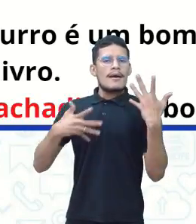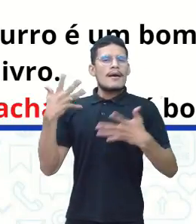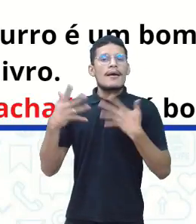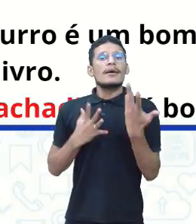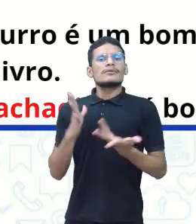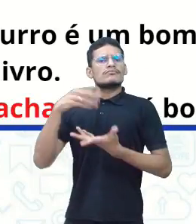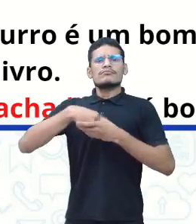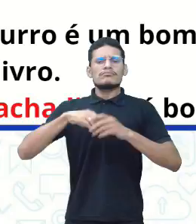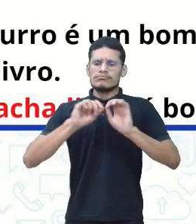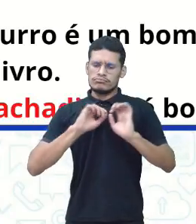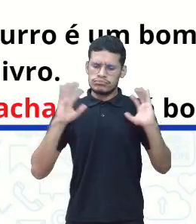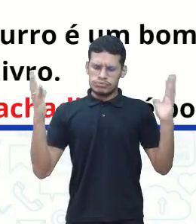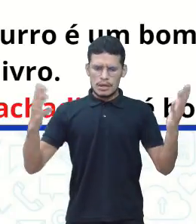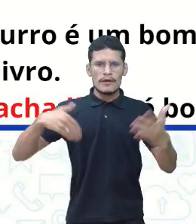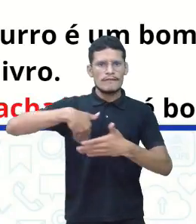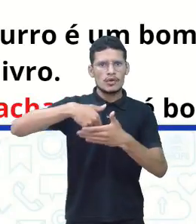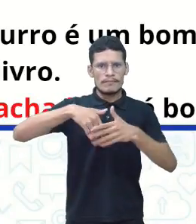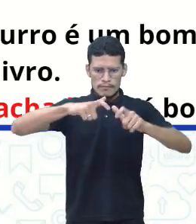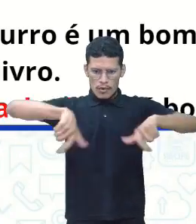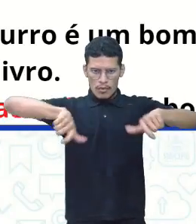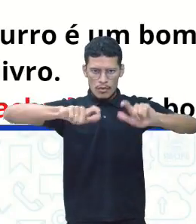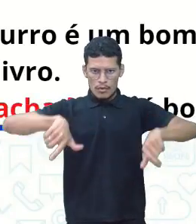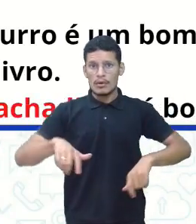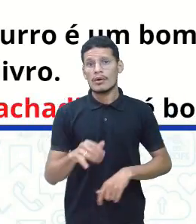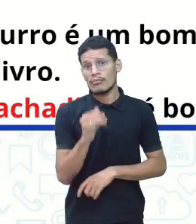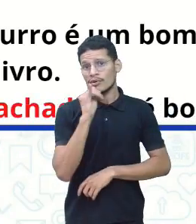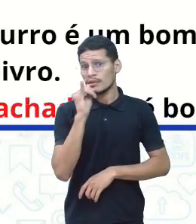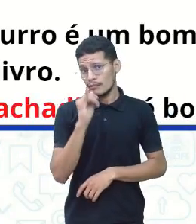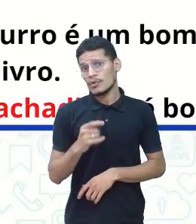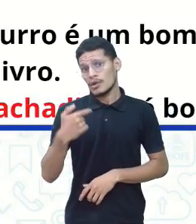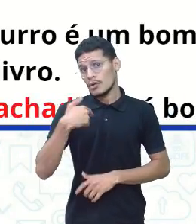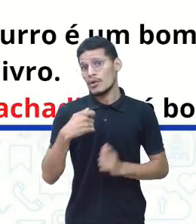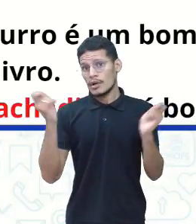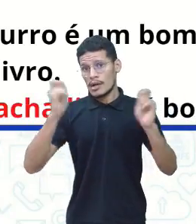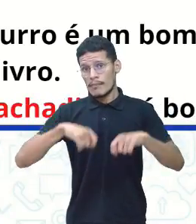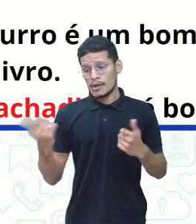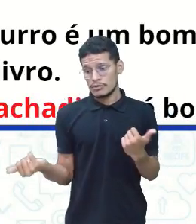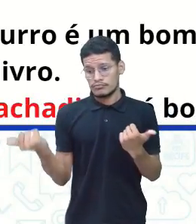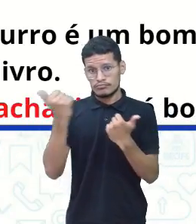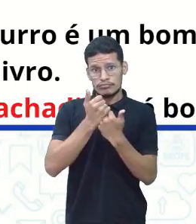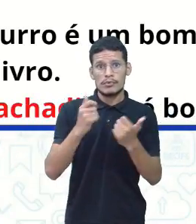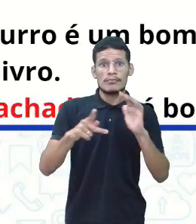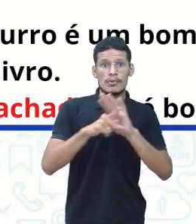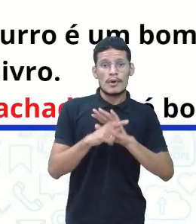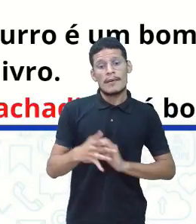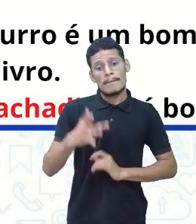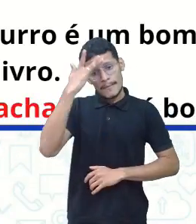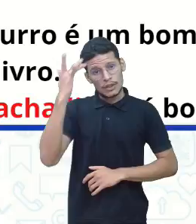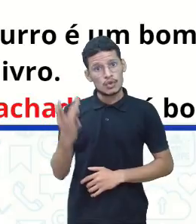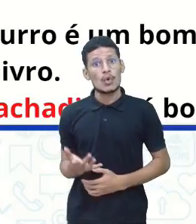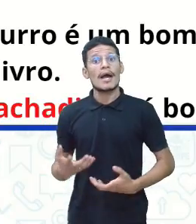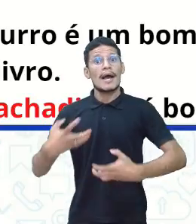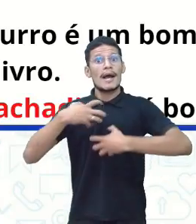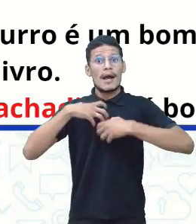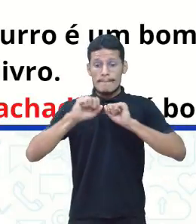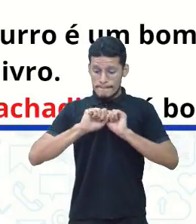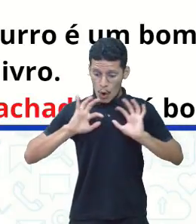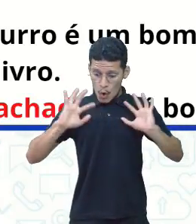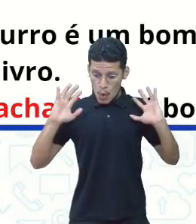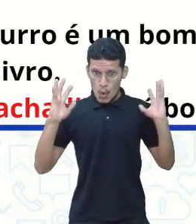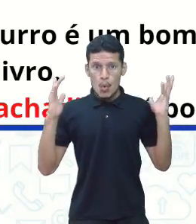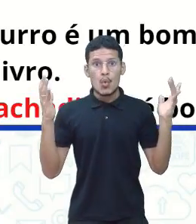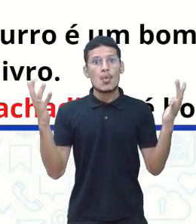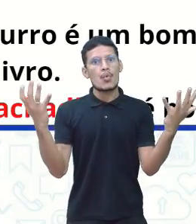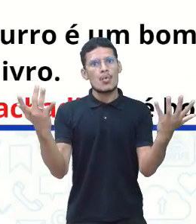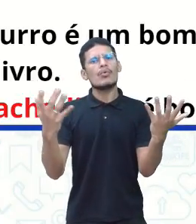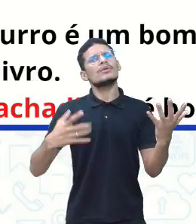de futebol, por exemplo, numa situação hipotética. Mas eu posso substituir as pessoas vibraram por a arquibancada vibrou de